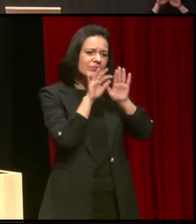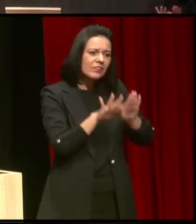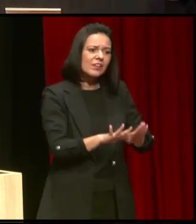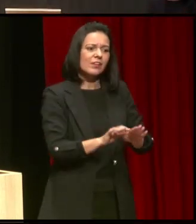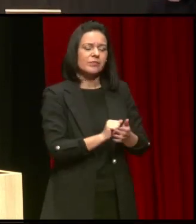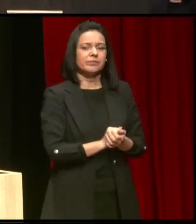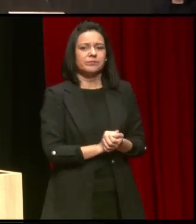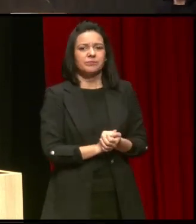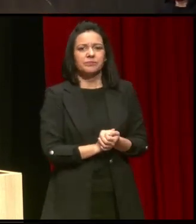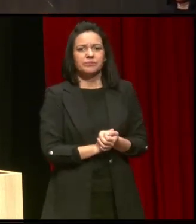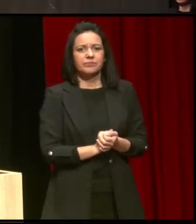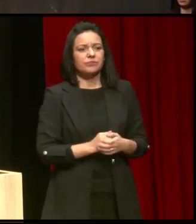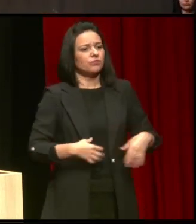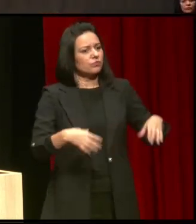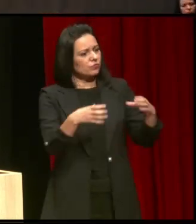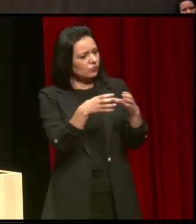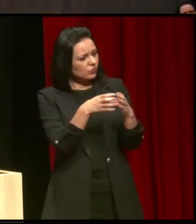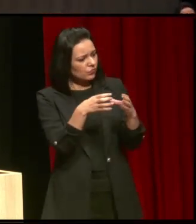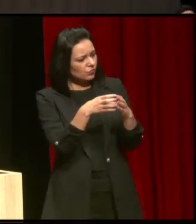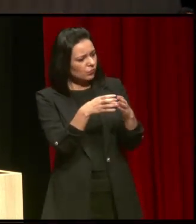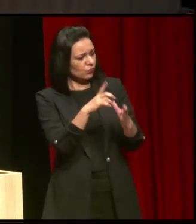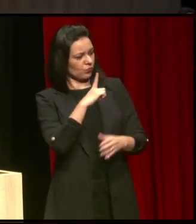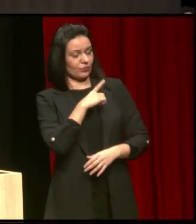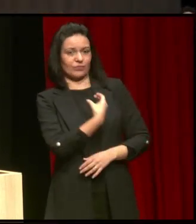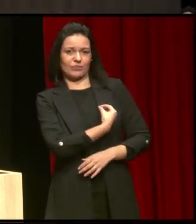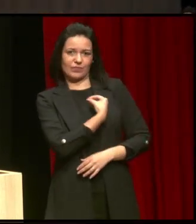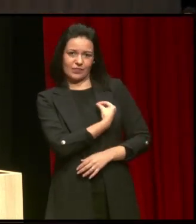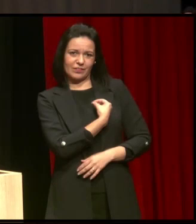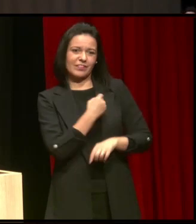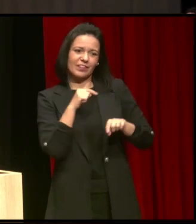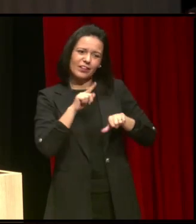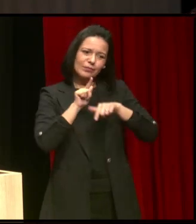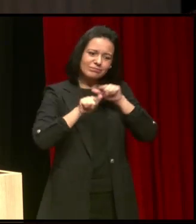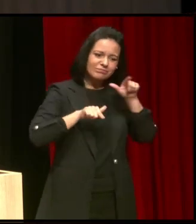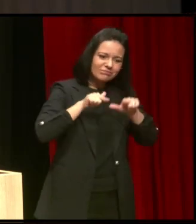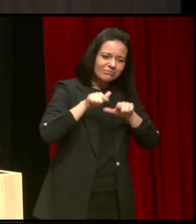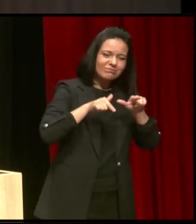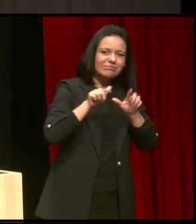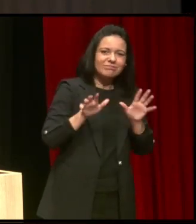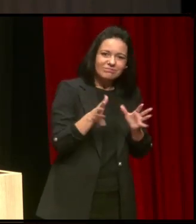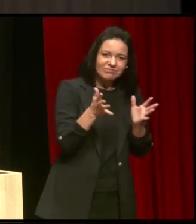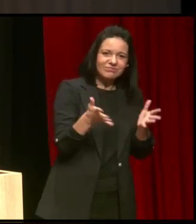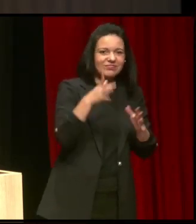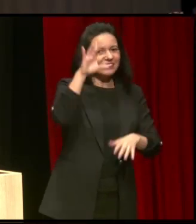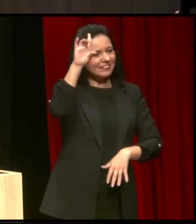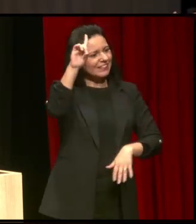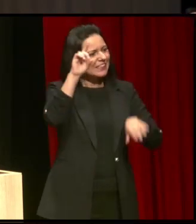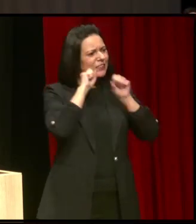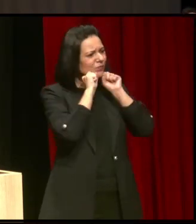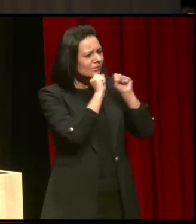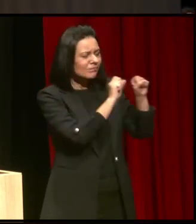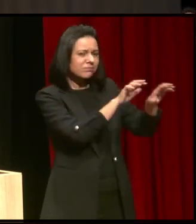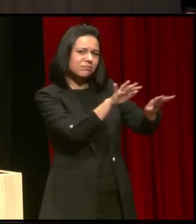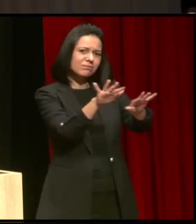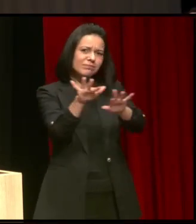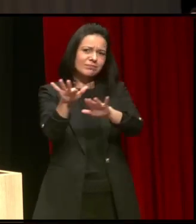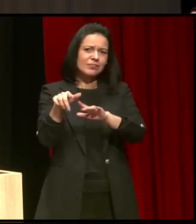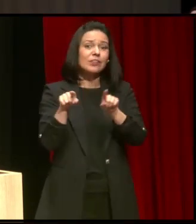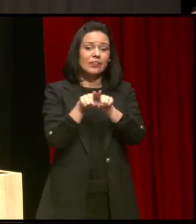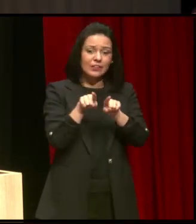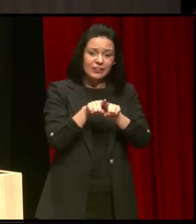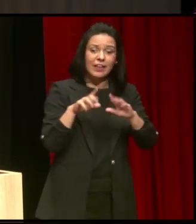equipes que já estão aqui trabalhando, que Deus abençoe a todos. E vocês que estão em casa